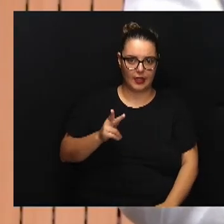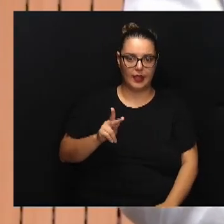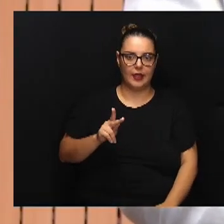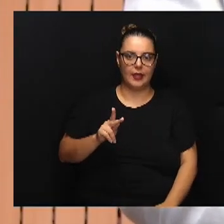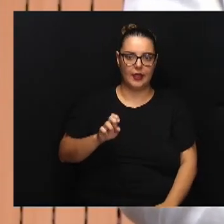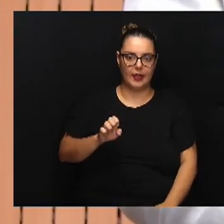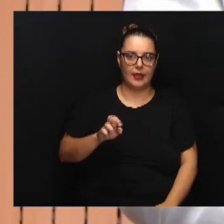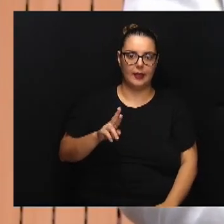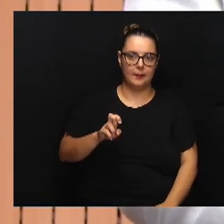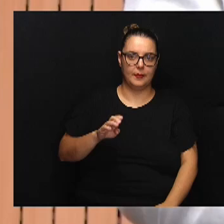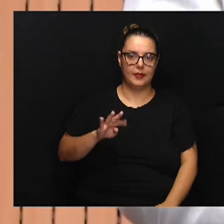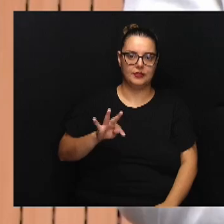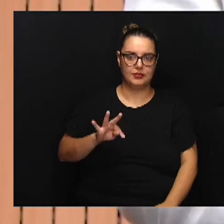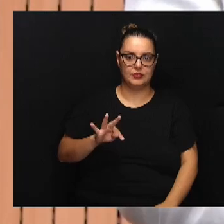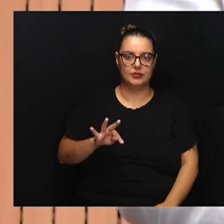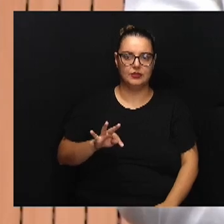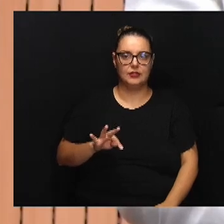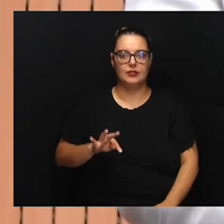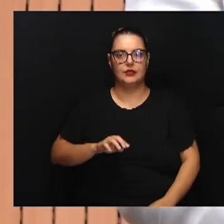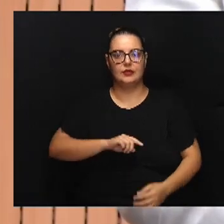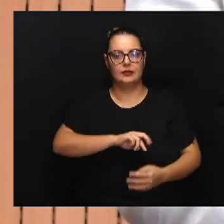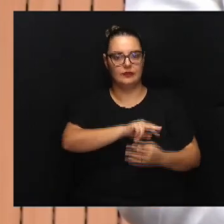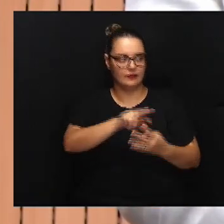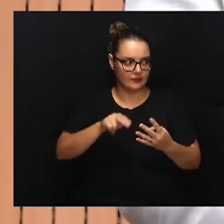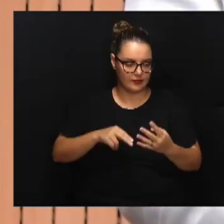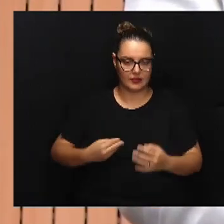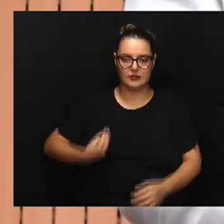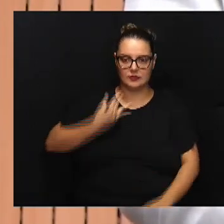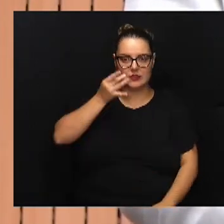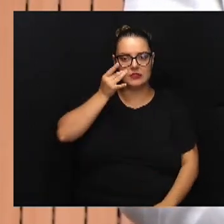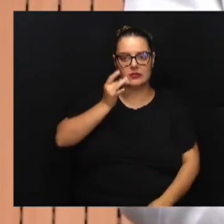Vinícius e o Cabé, tá? E o Silas também.